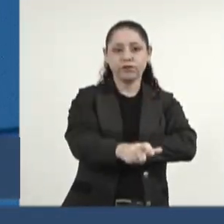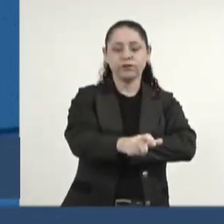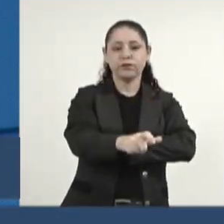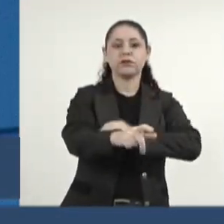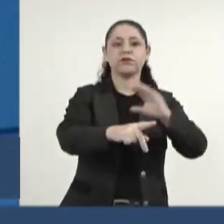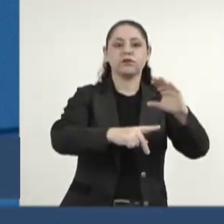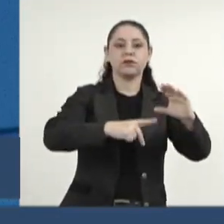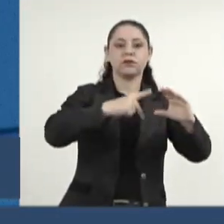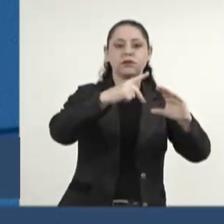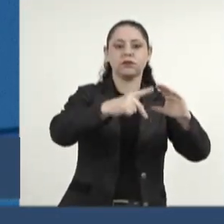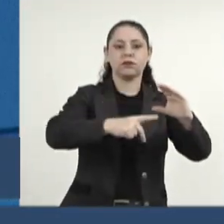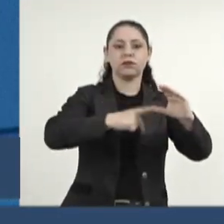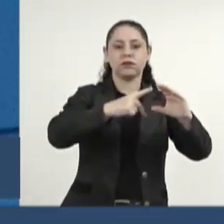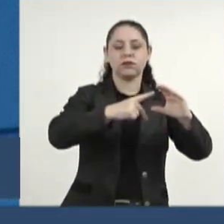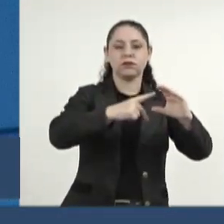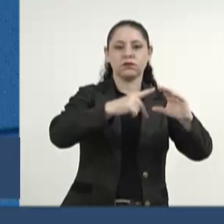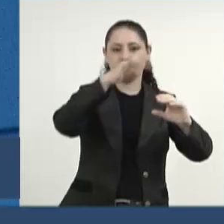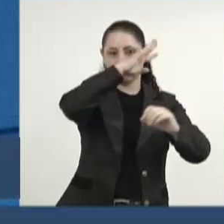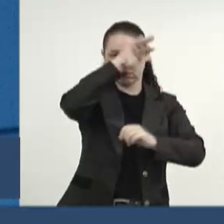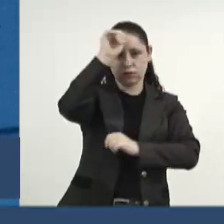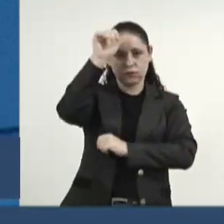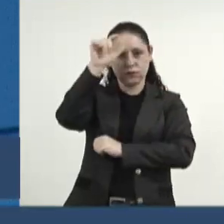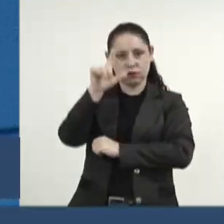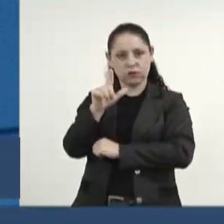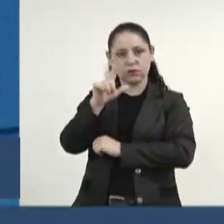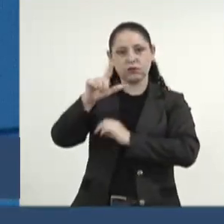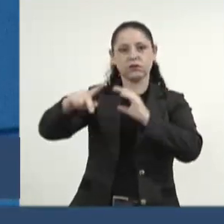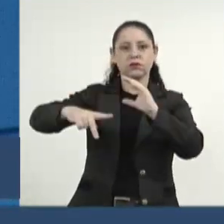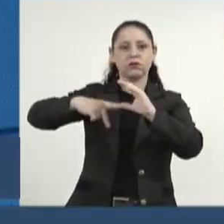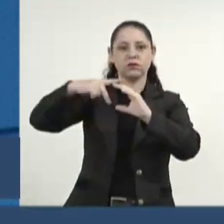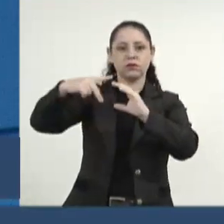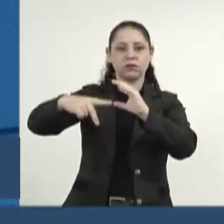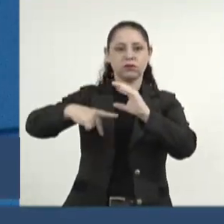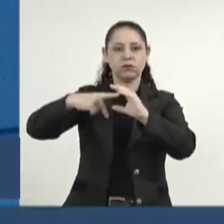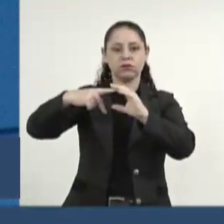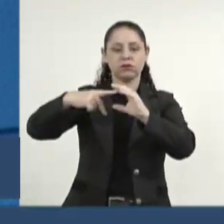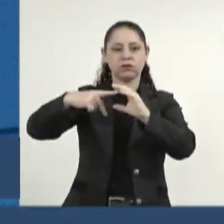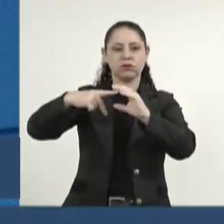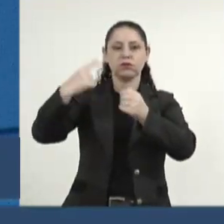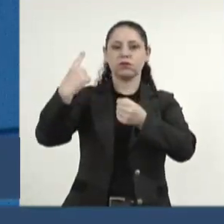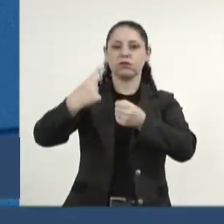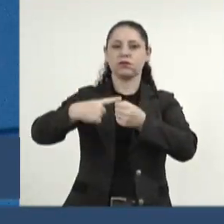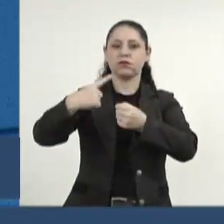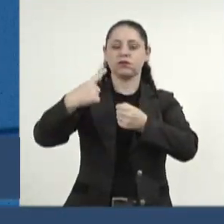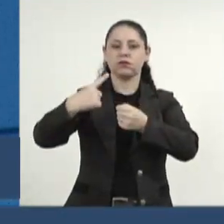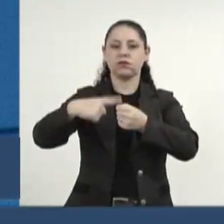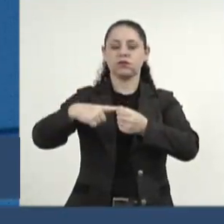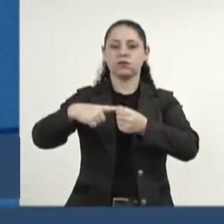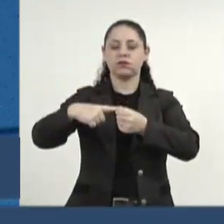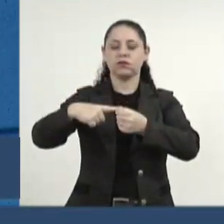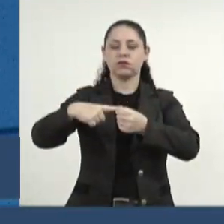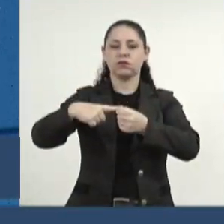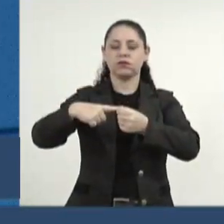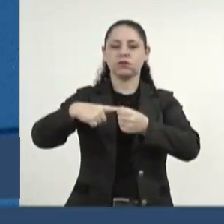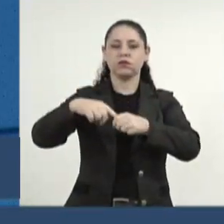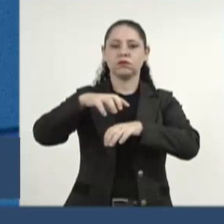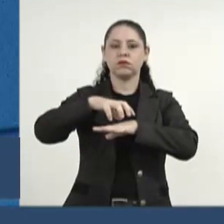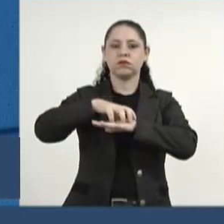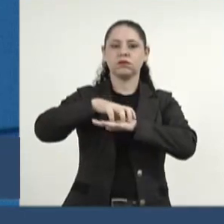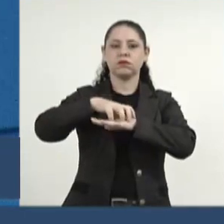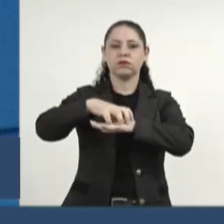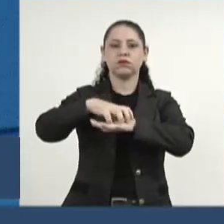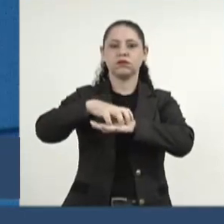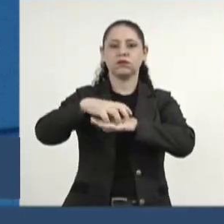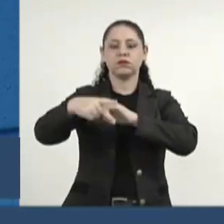Câmara de Vereadores aqui de Mato Grosso do Sul, à Câmara de Vereadores do município de Naviraí e a